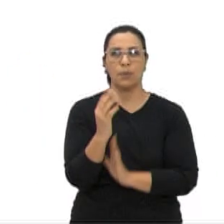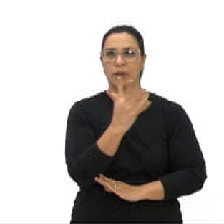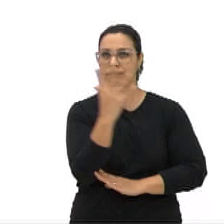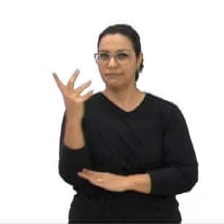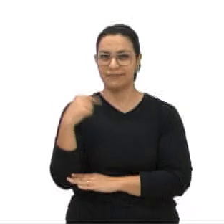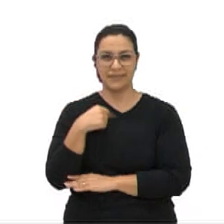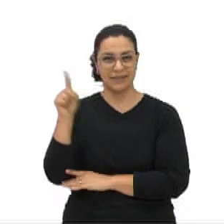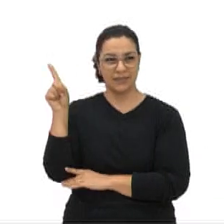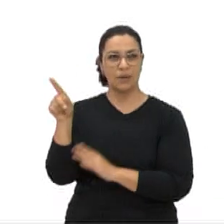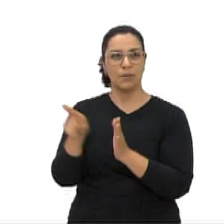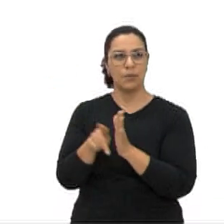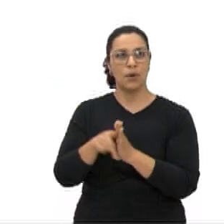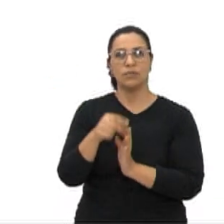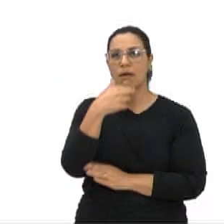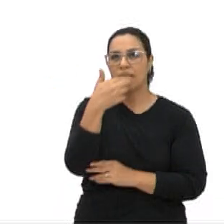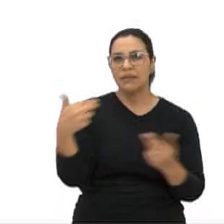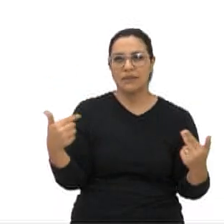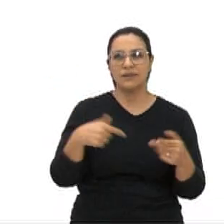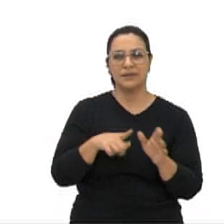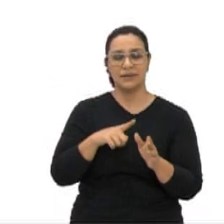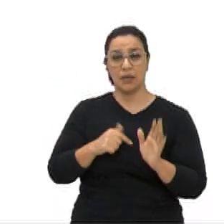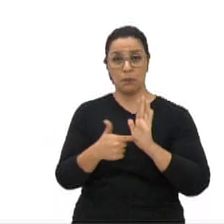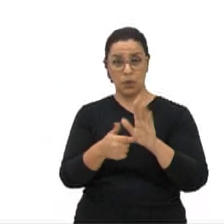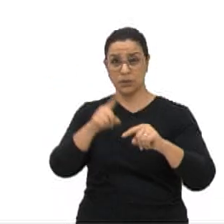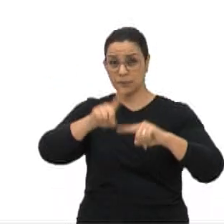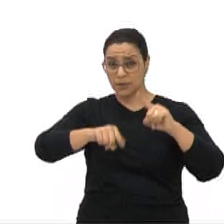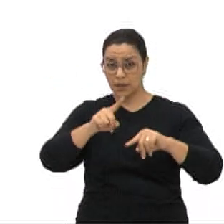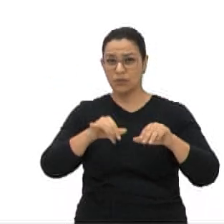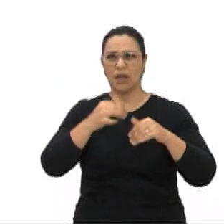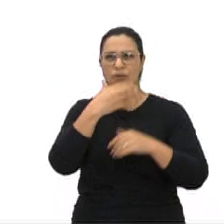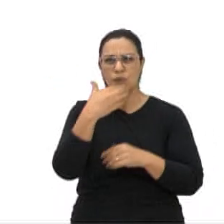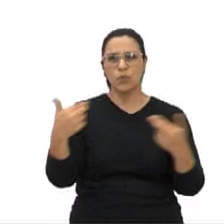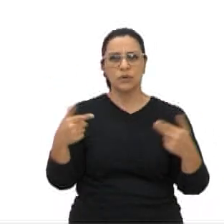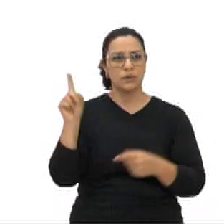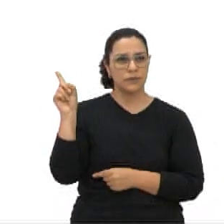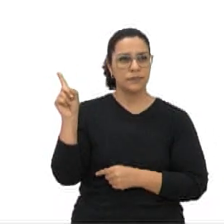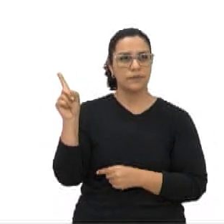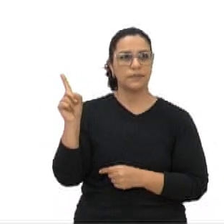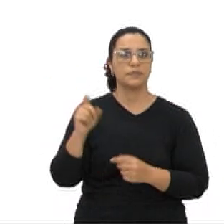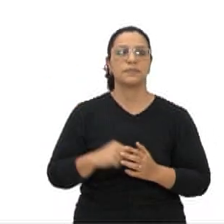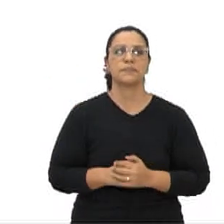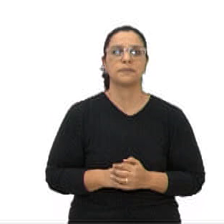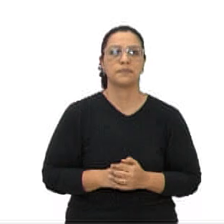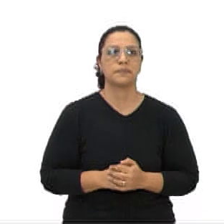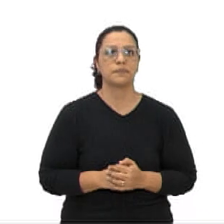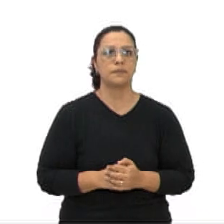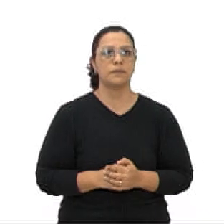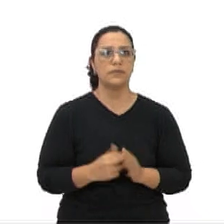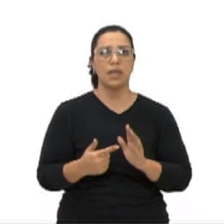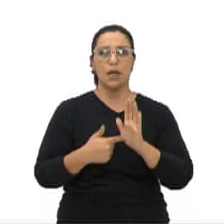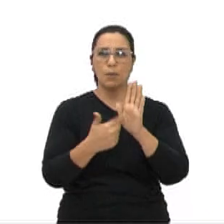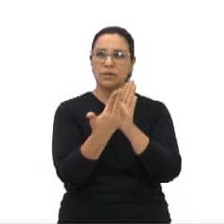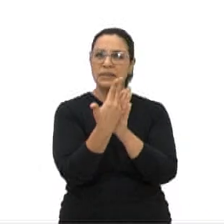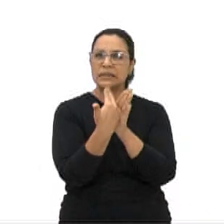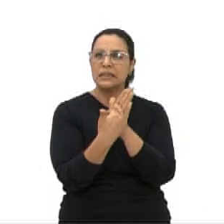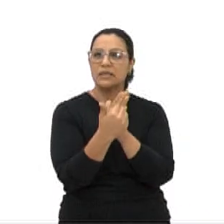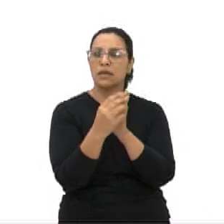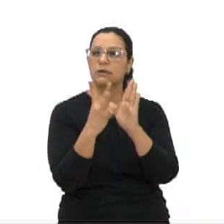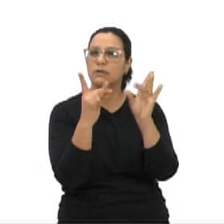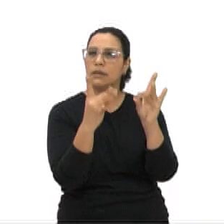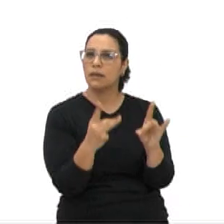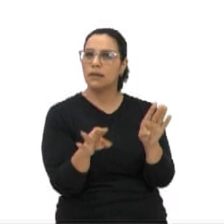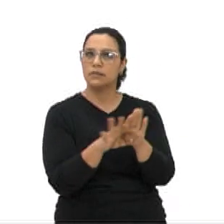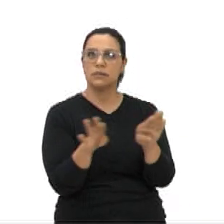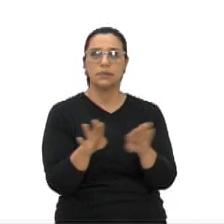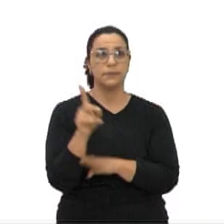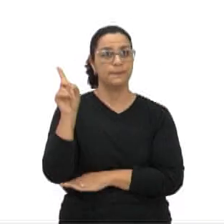paisagem, né? A paisagem não, a natureza morta em si, sobre os objetos, sobre frutas e tudo mais, né? E ele vai representando isso nessa